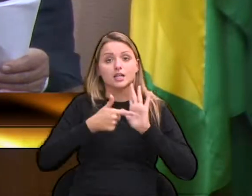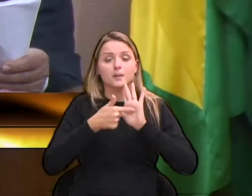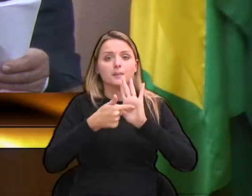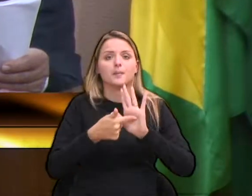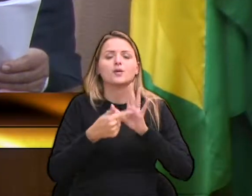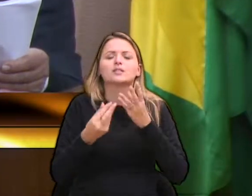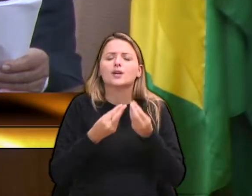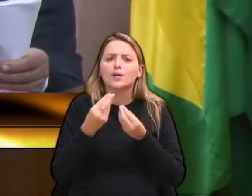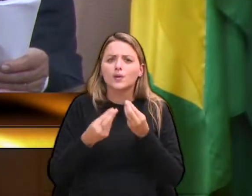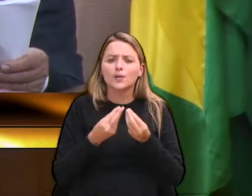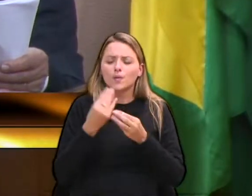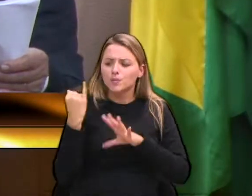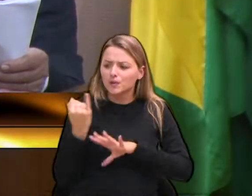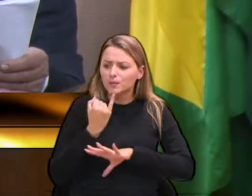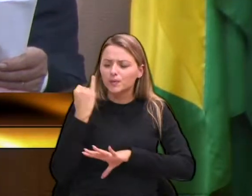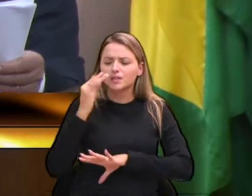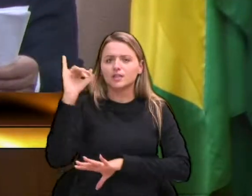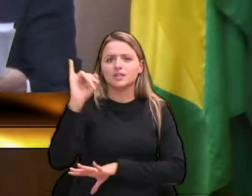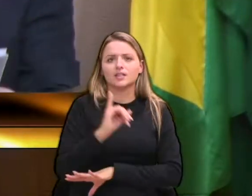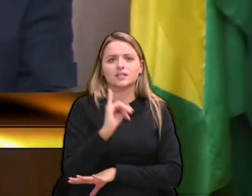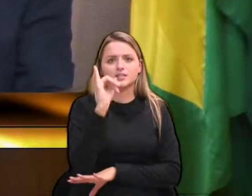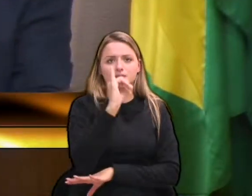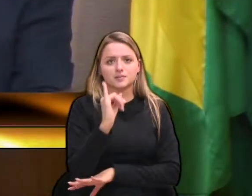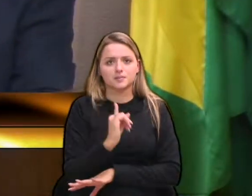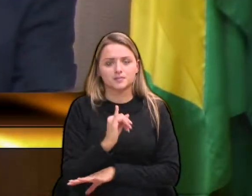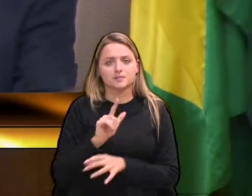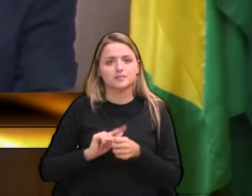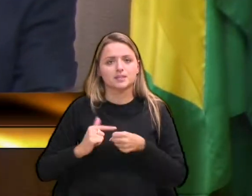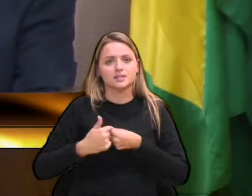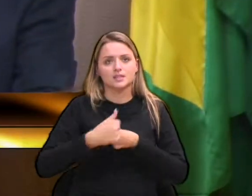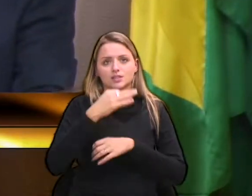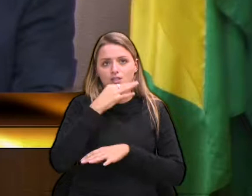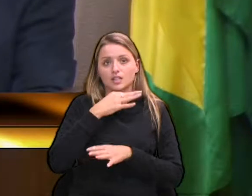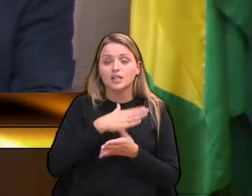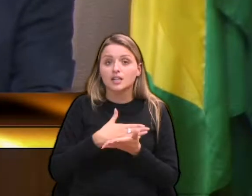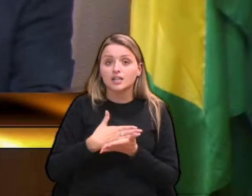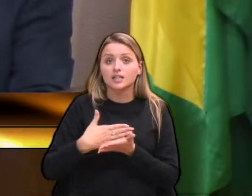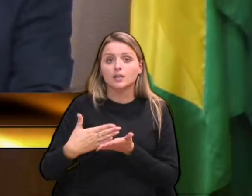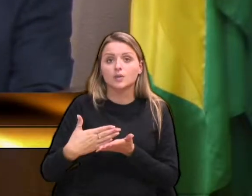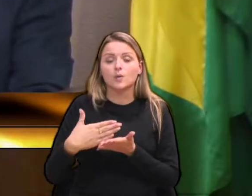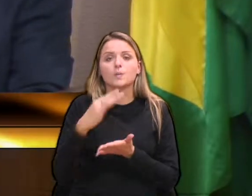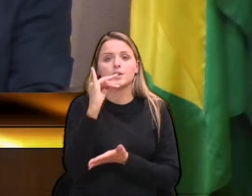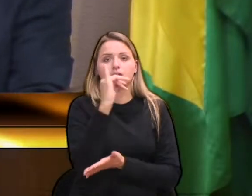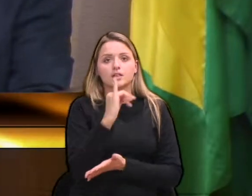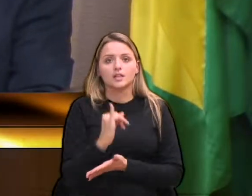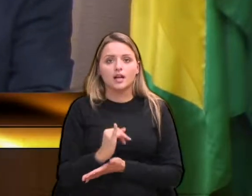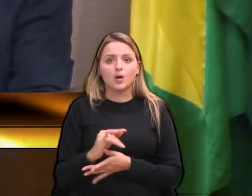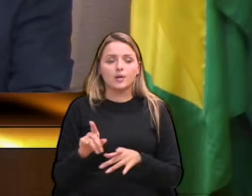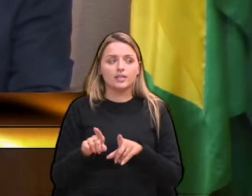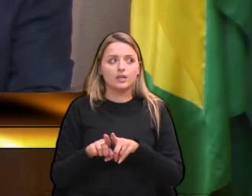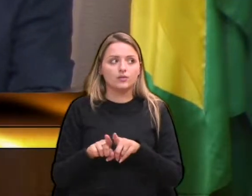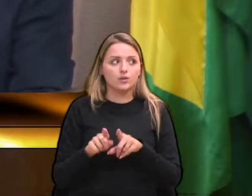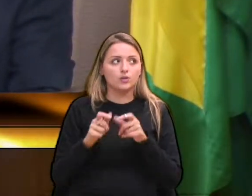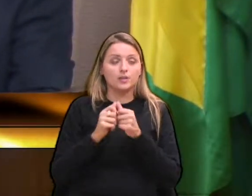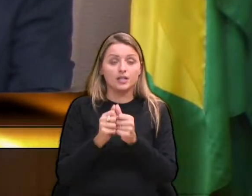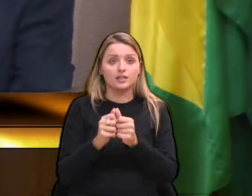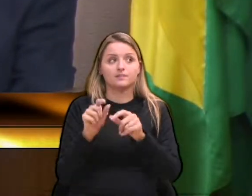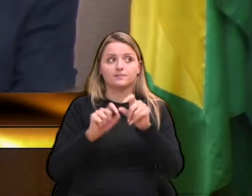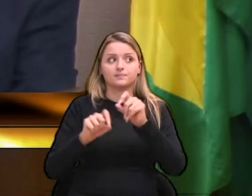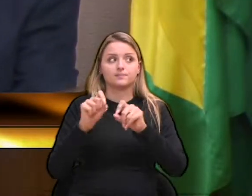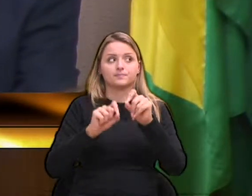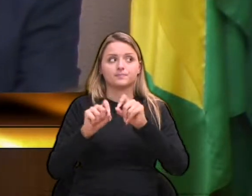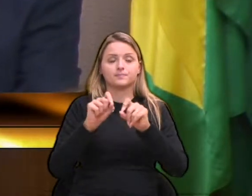a importância dos imigrantes para esta cidade, que começou italiana e hoje ela é de todas